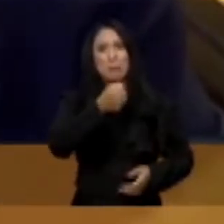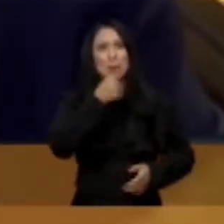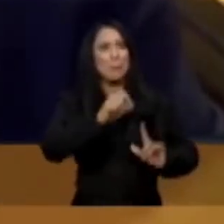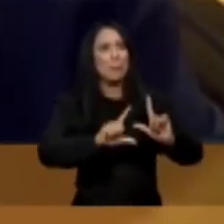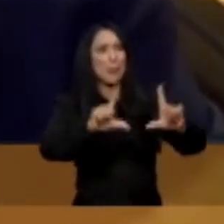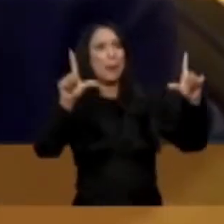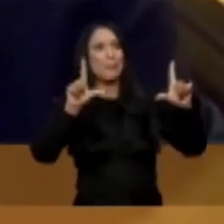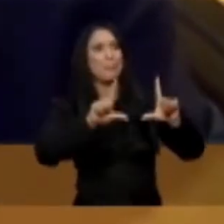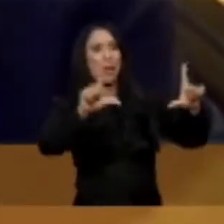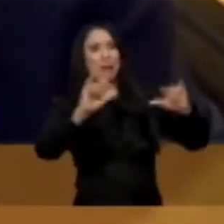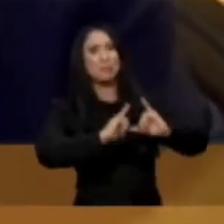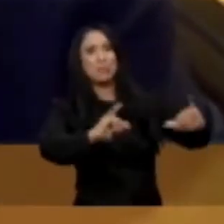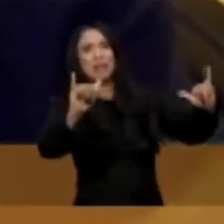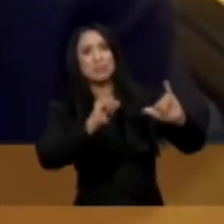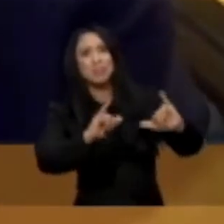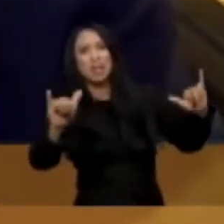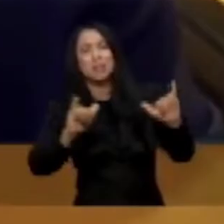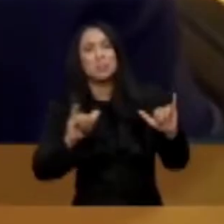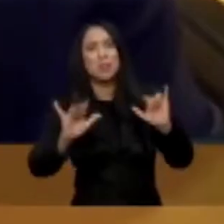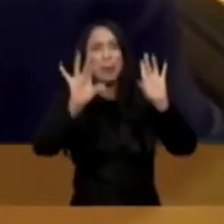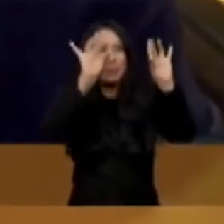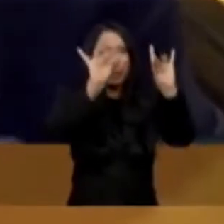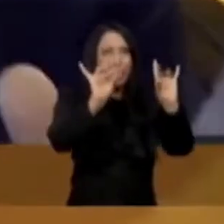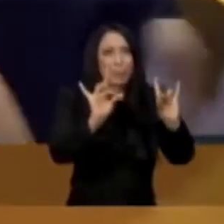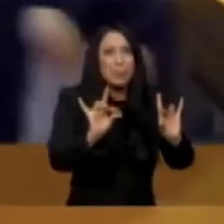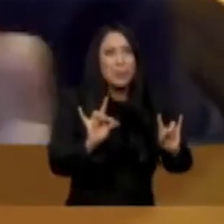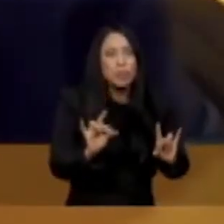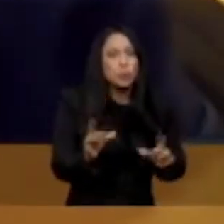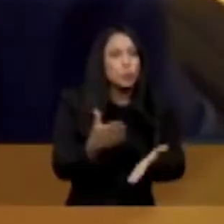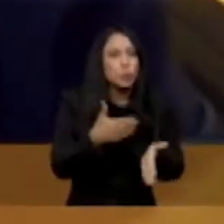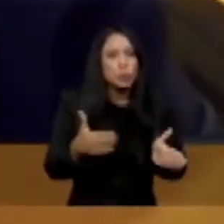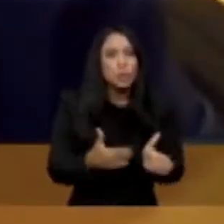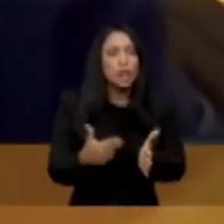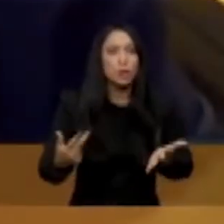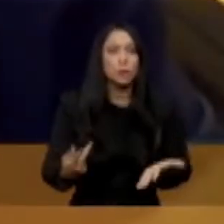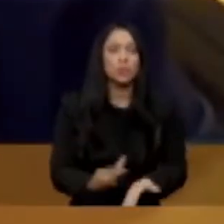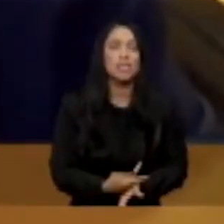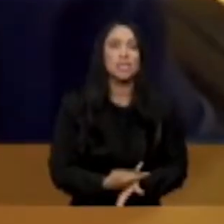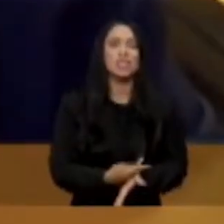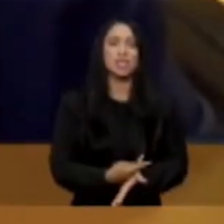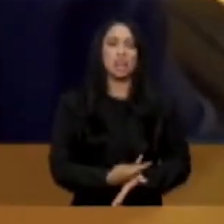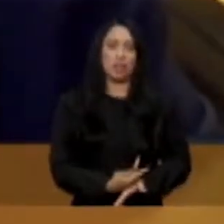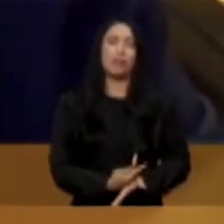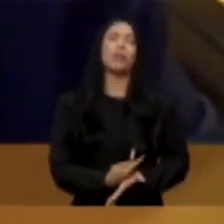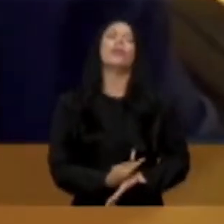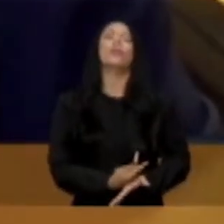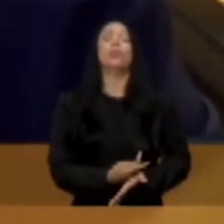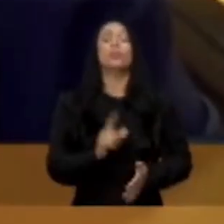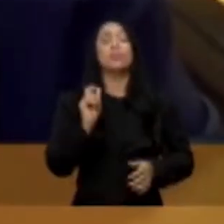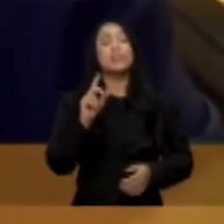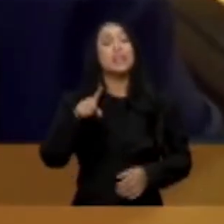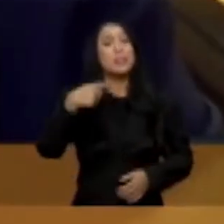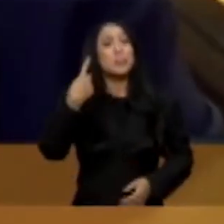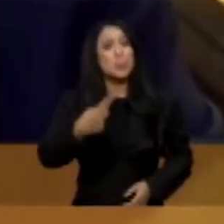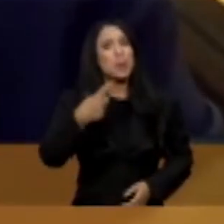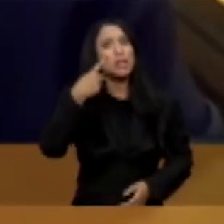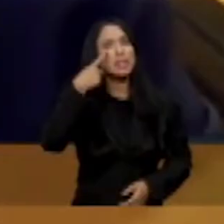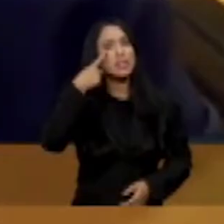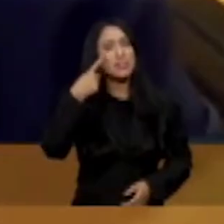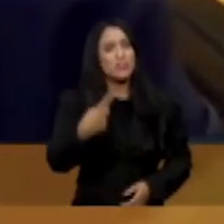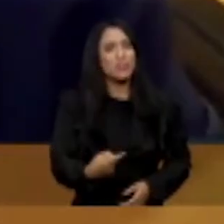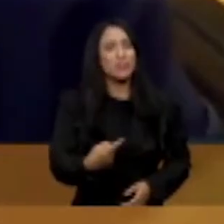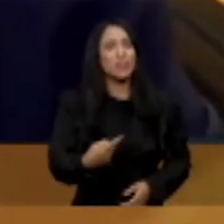caudalosa dos detalhes e de todas as dobras possíveis desse caso, ver na tela